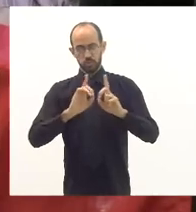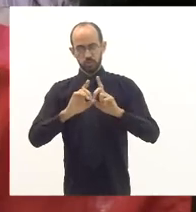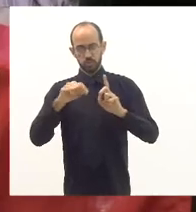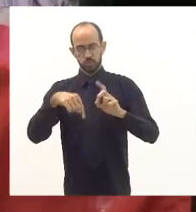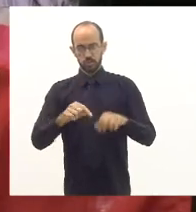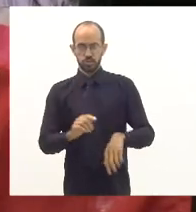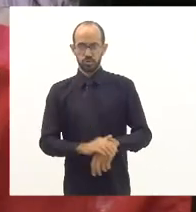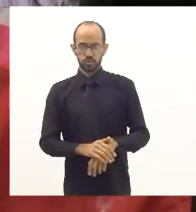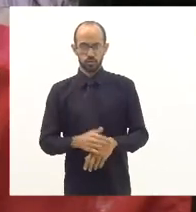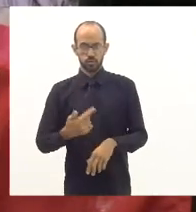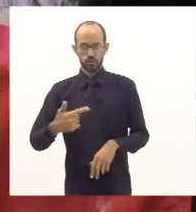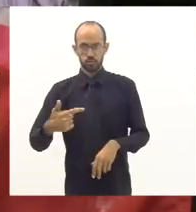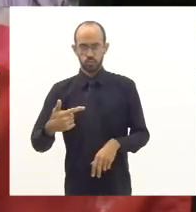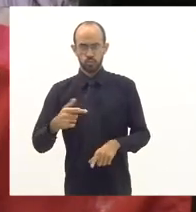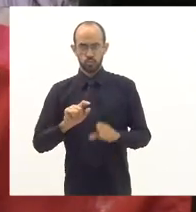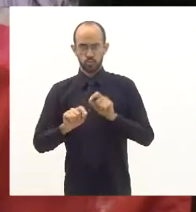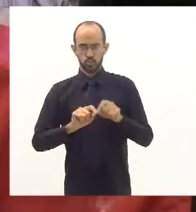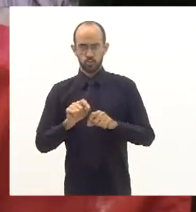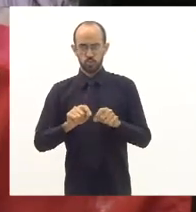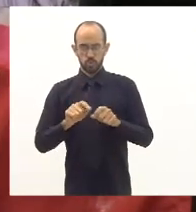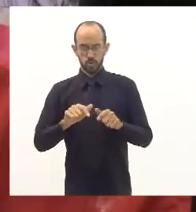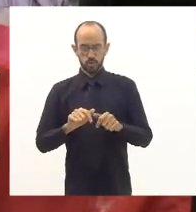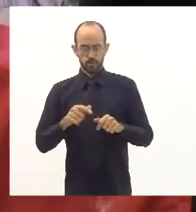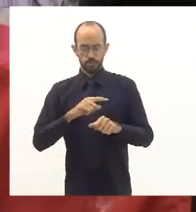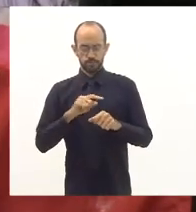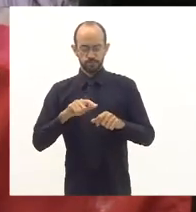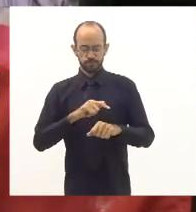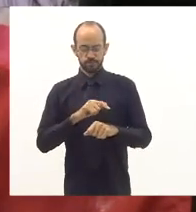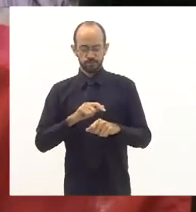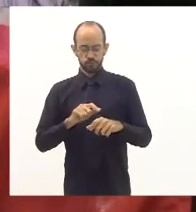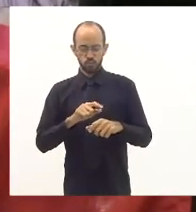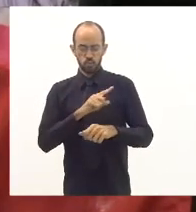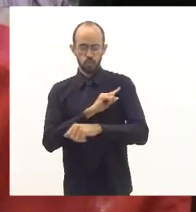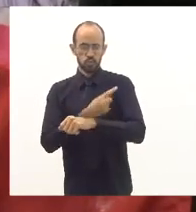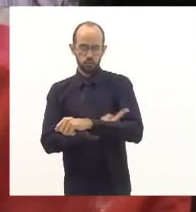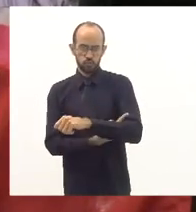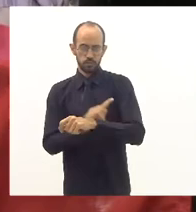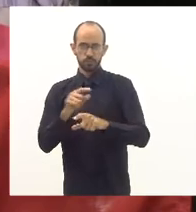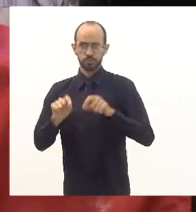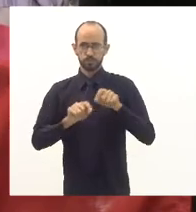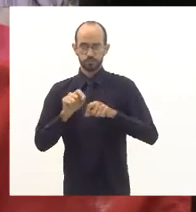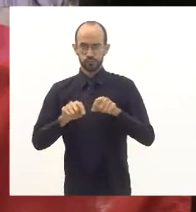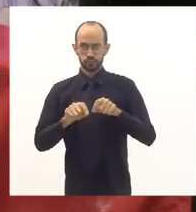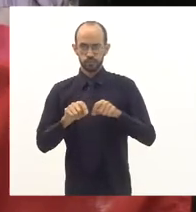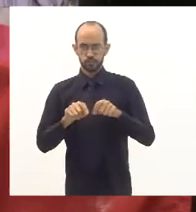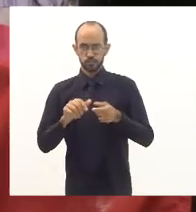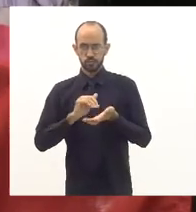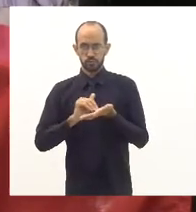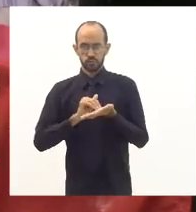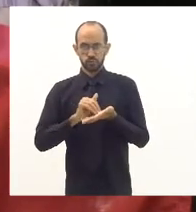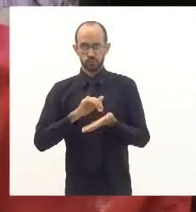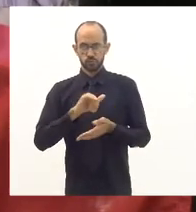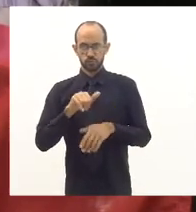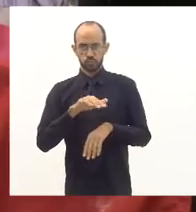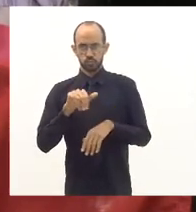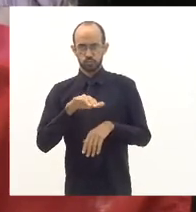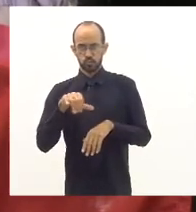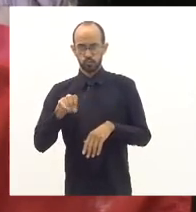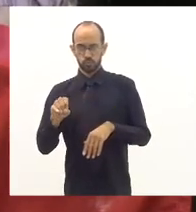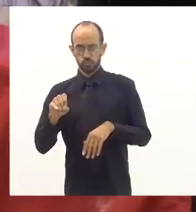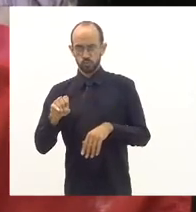falou. Dois, uma força-tarefa, eu pedi também aqui, o Mink e eu, para o secretário Júlio Saraiva liderar